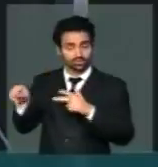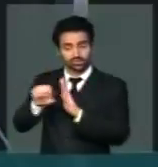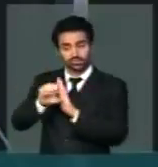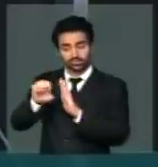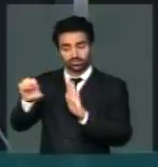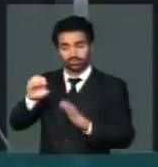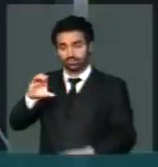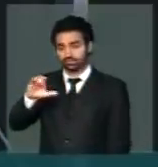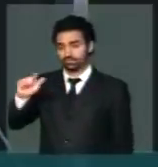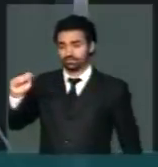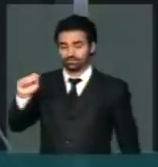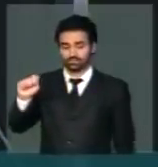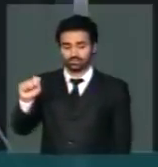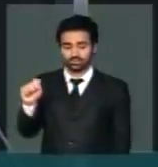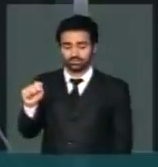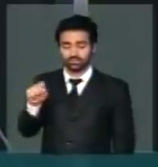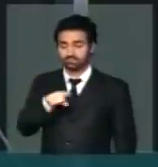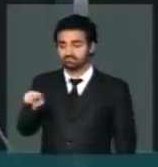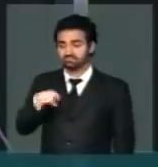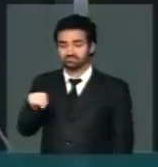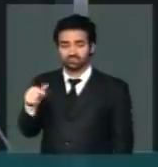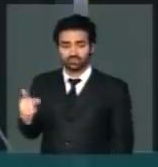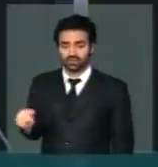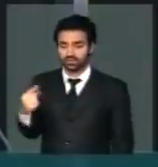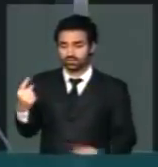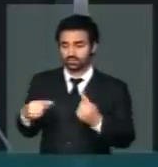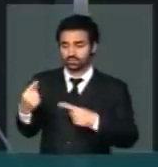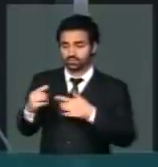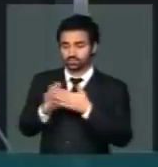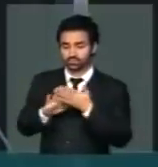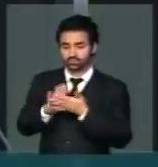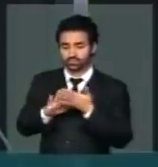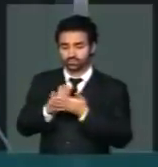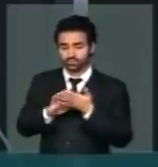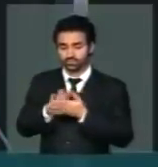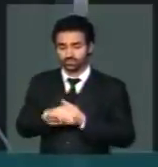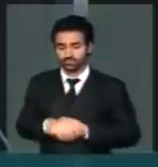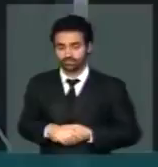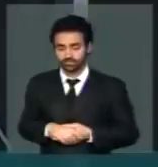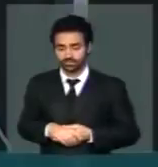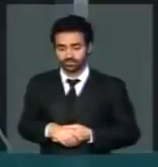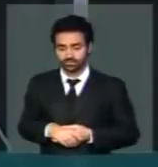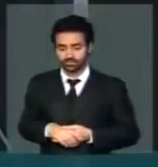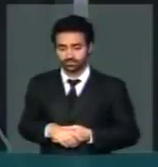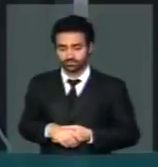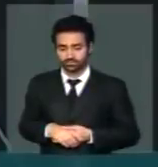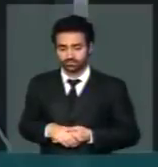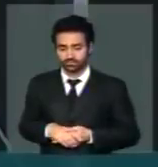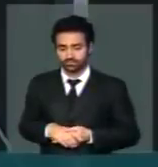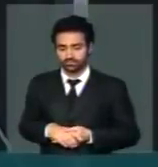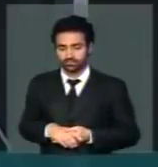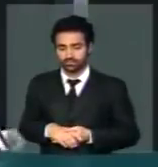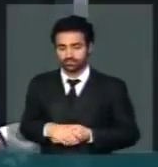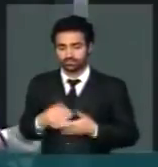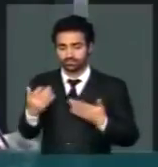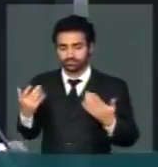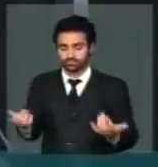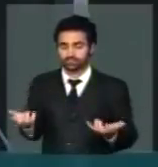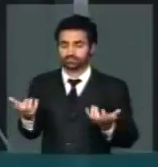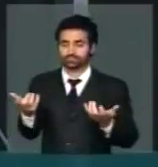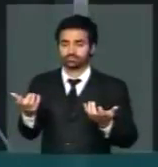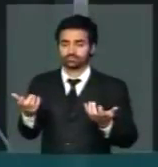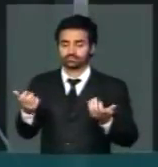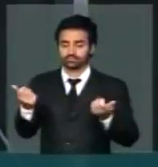pouco tem se discutido. E aí, meus amigos, eu quero dialogar